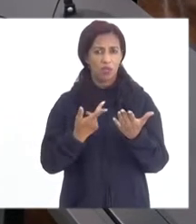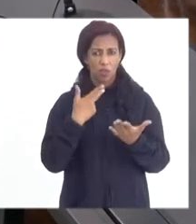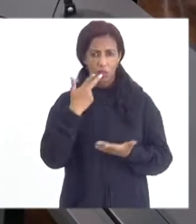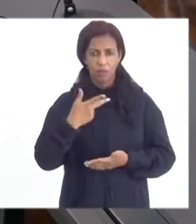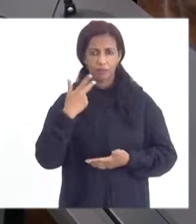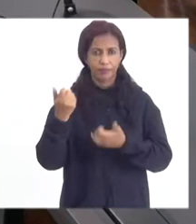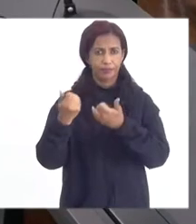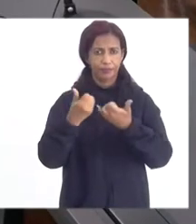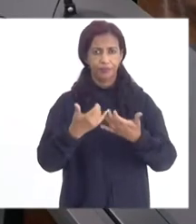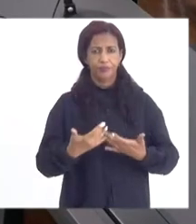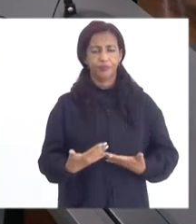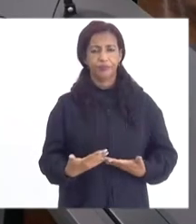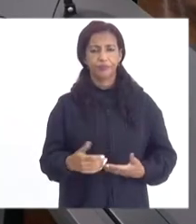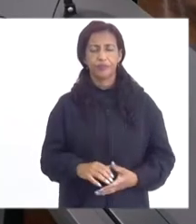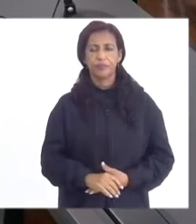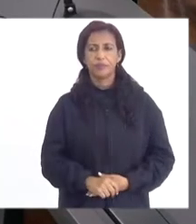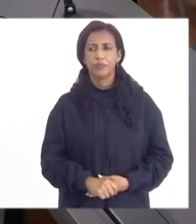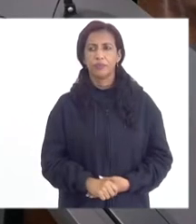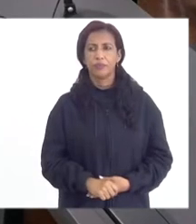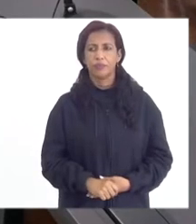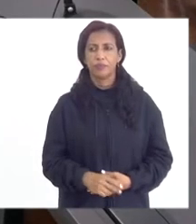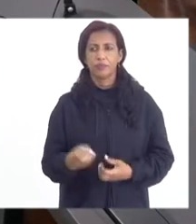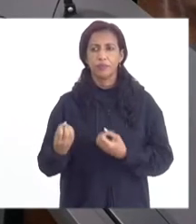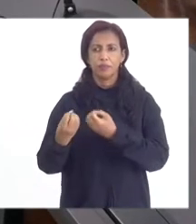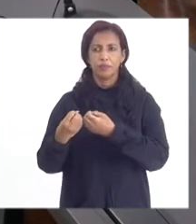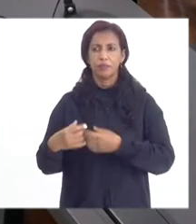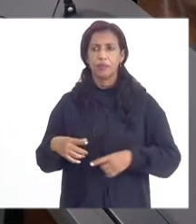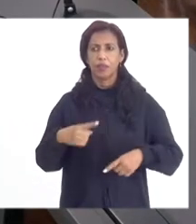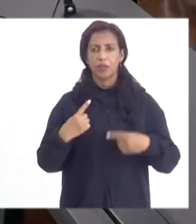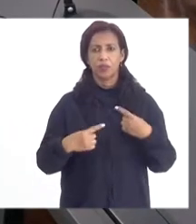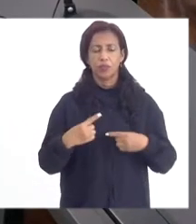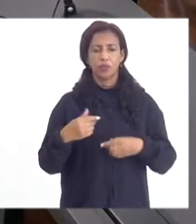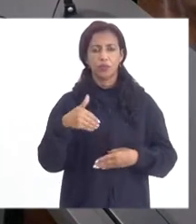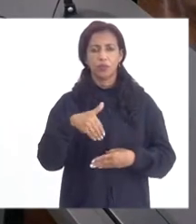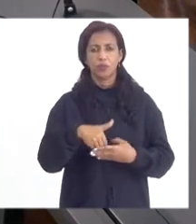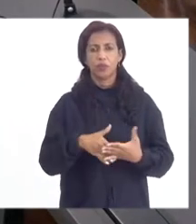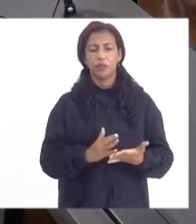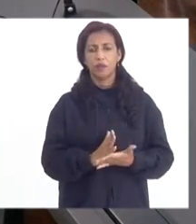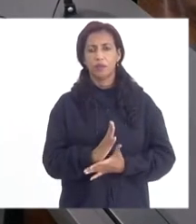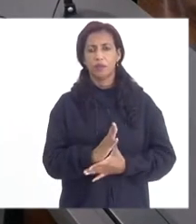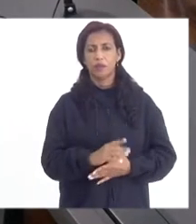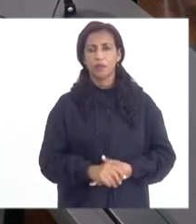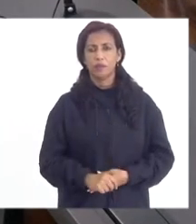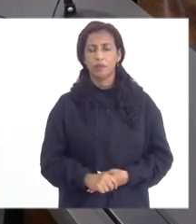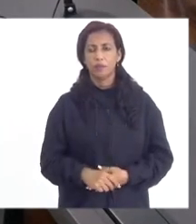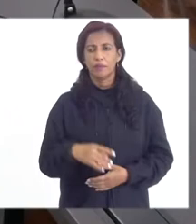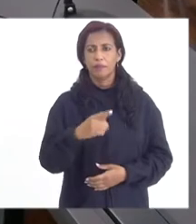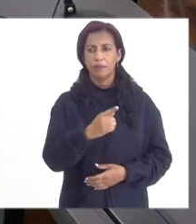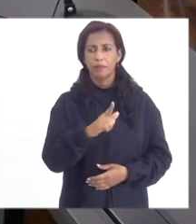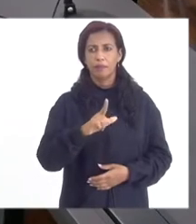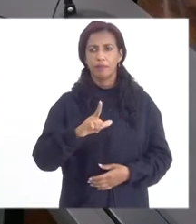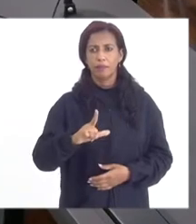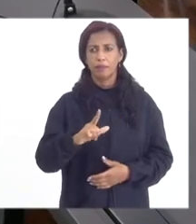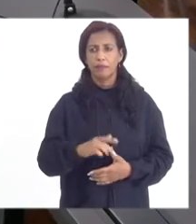mencionar. Pela prejudicabilidade em discussão e em votação, aprovado. Projeto de lei.